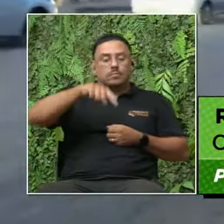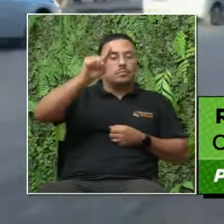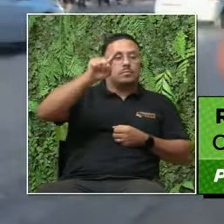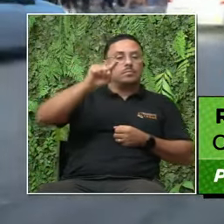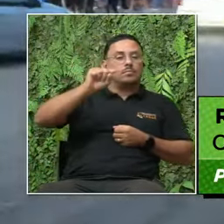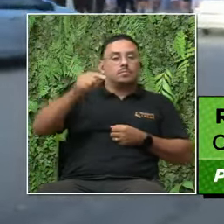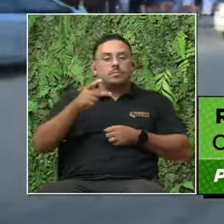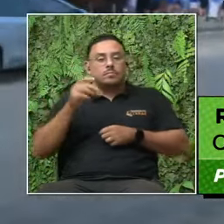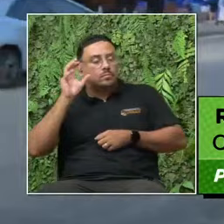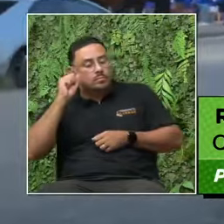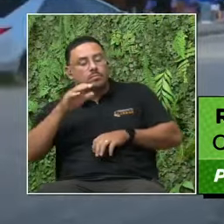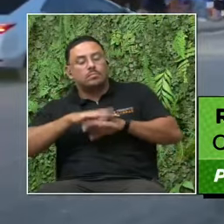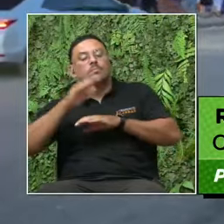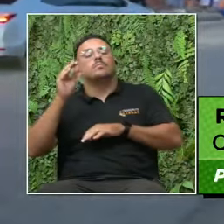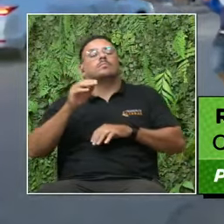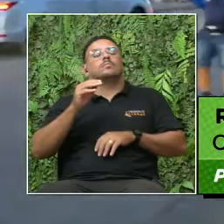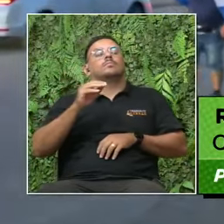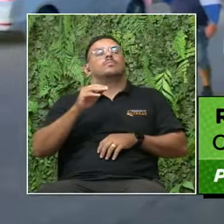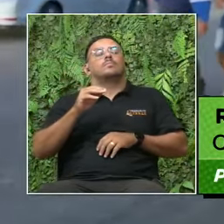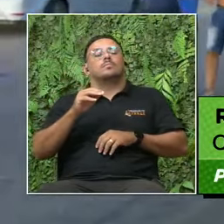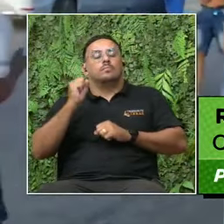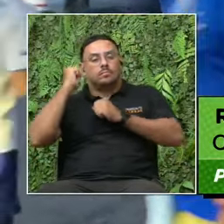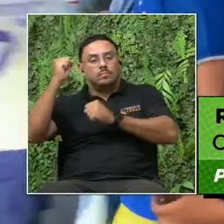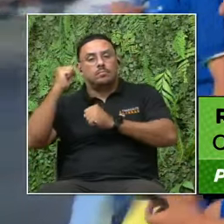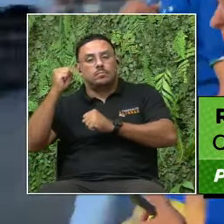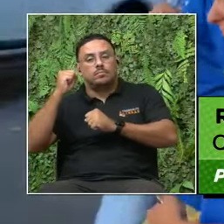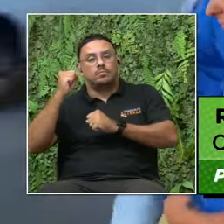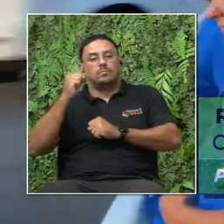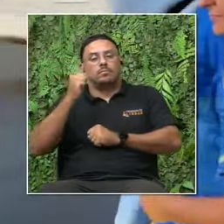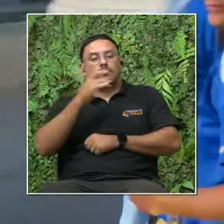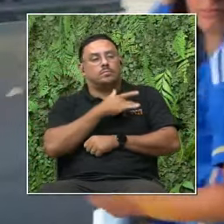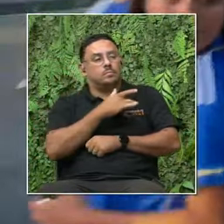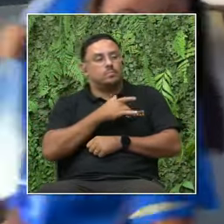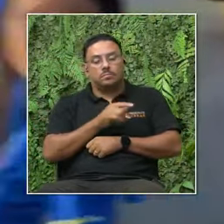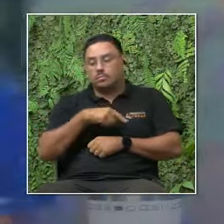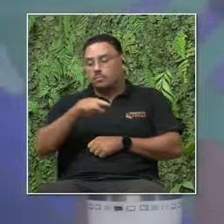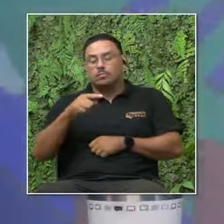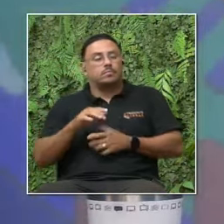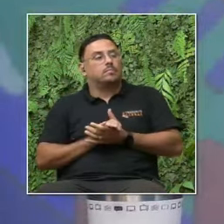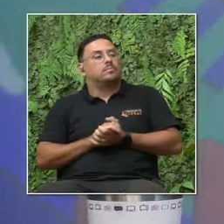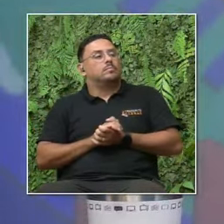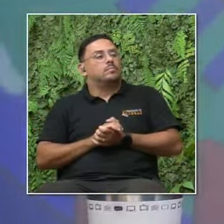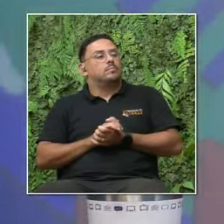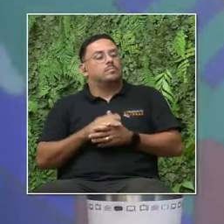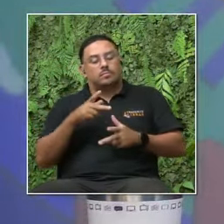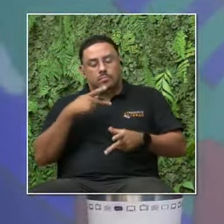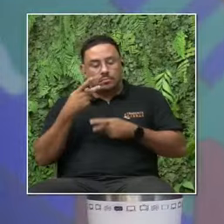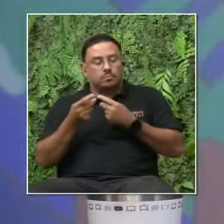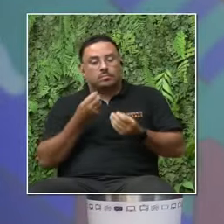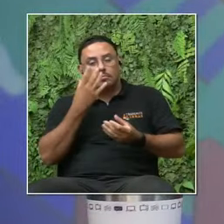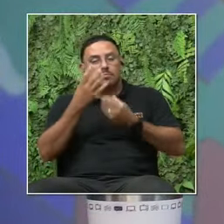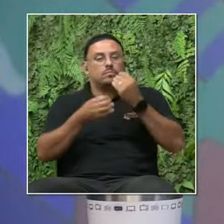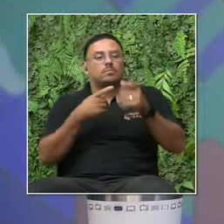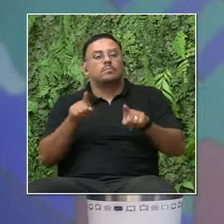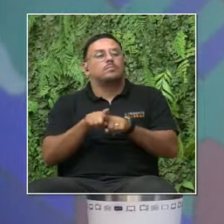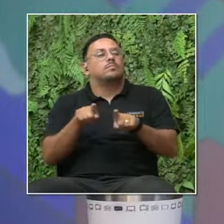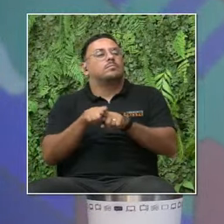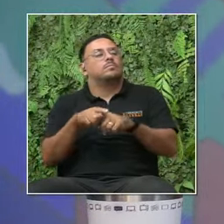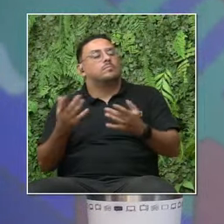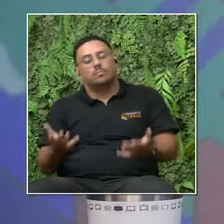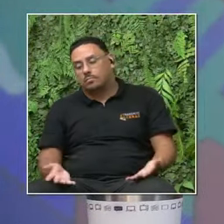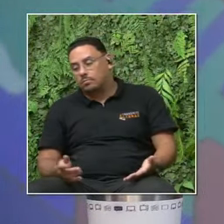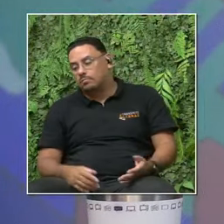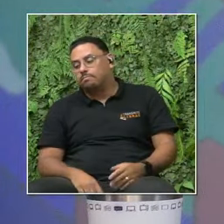galera para ouvir mais essa torcida cabulosa vamos lá vai lá vai lá que o desabafo é legal também você vê que assim né